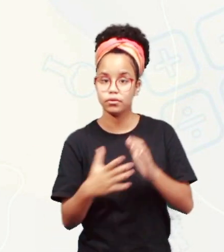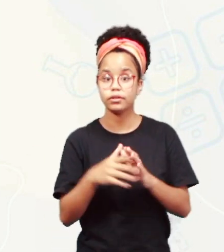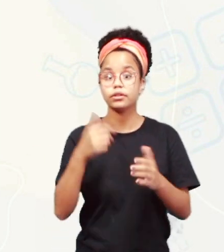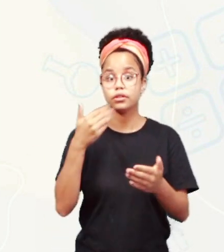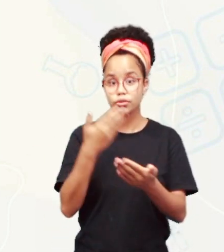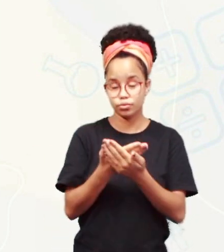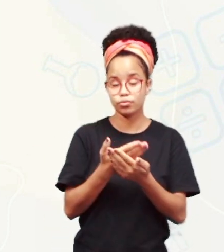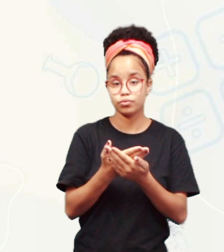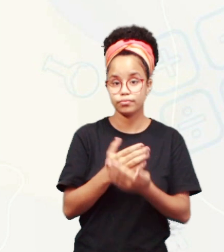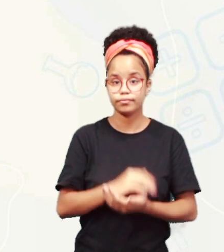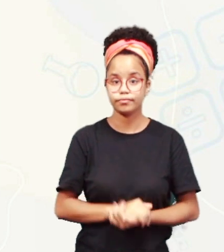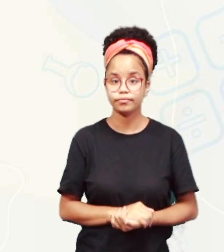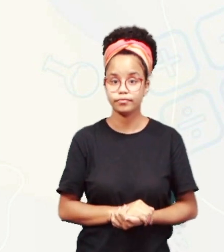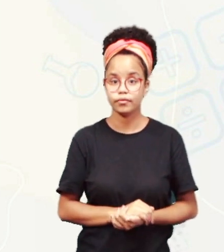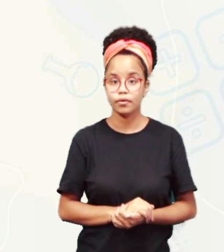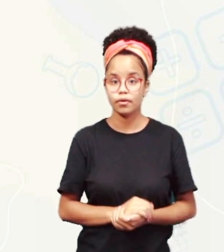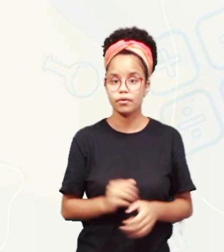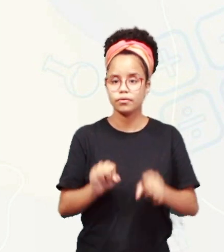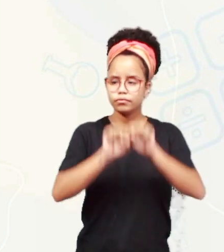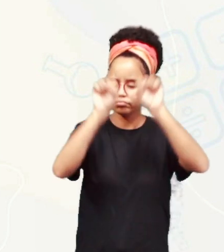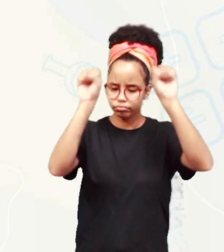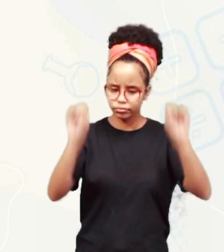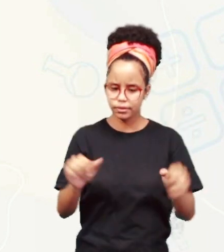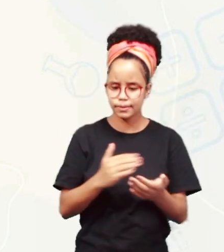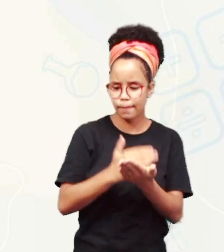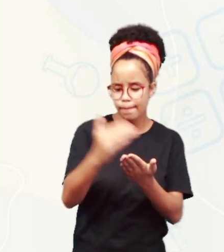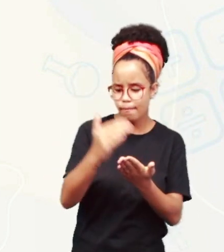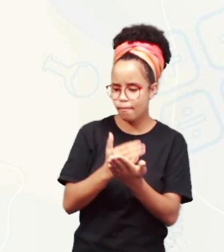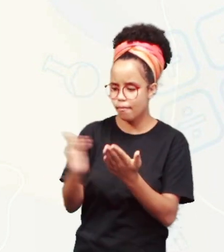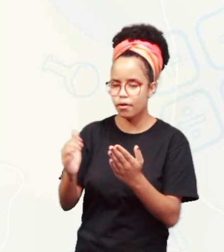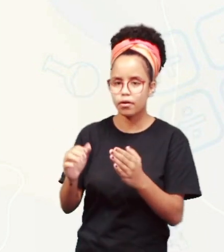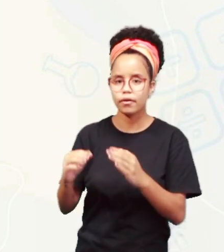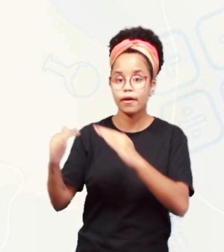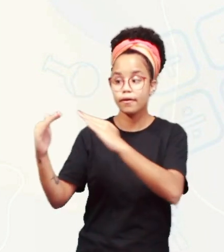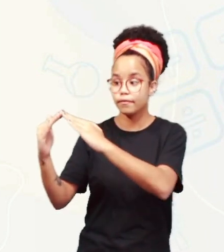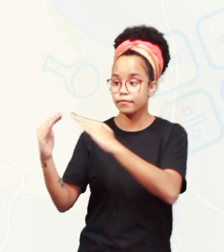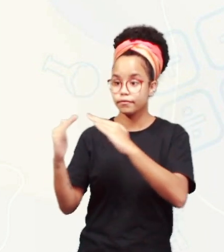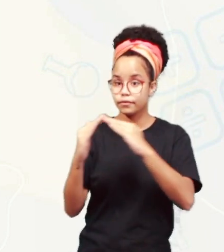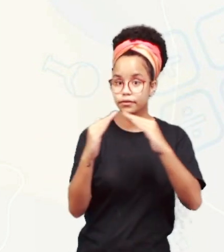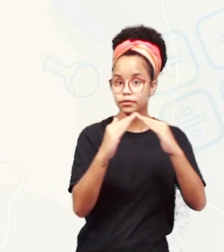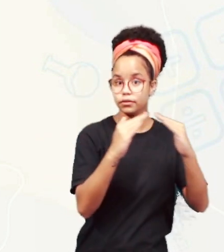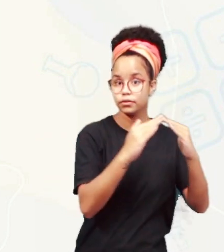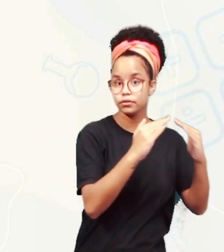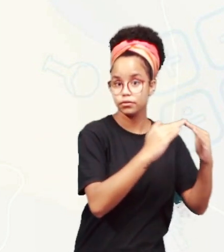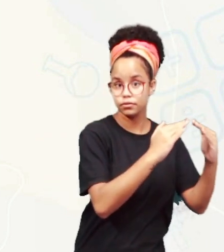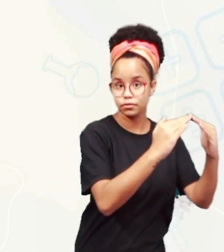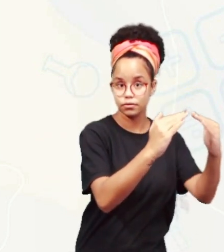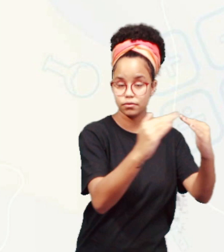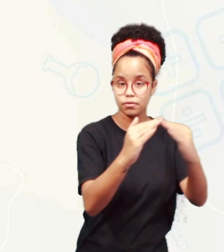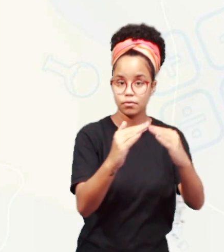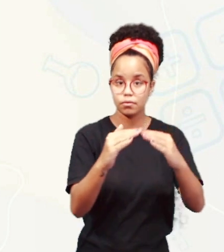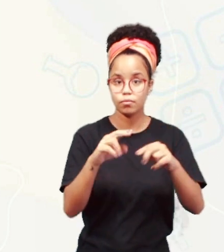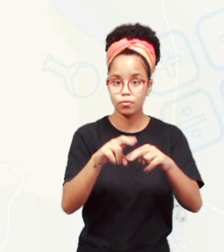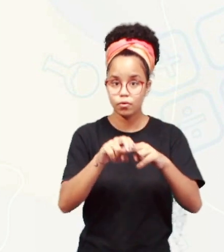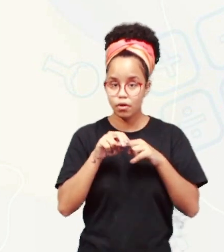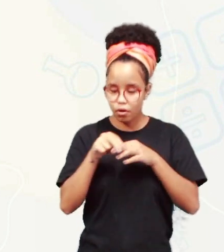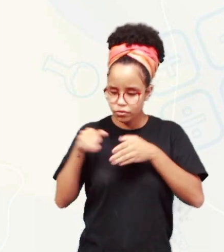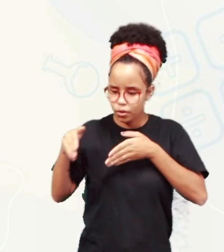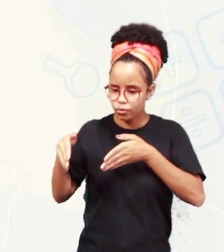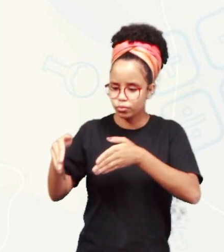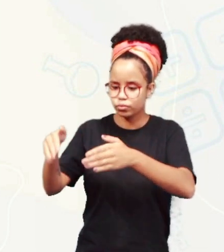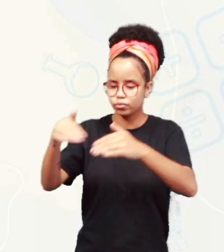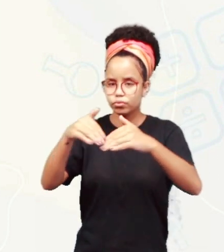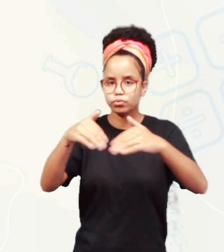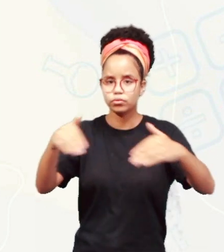um sistema separa-se da sua vizinhança pela Fronteira um